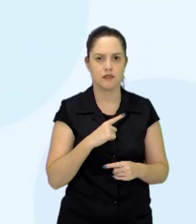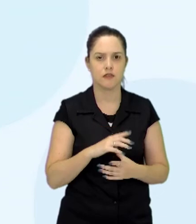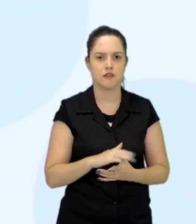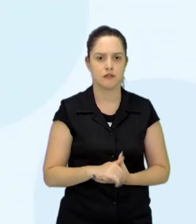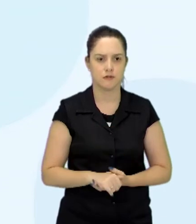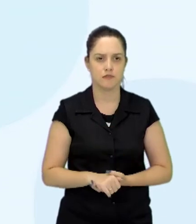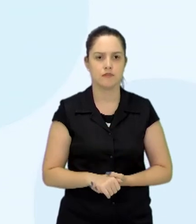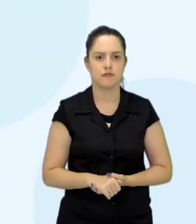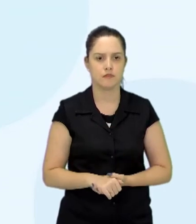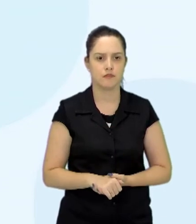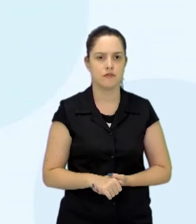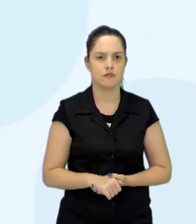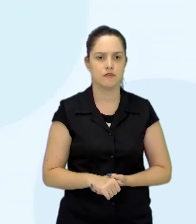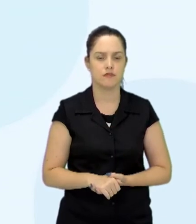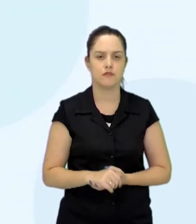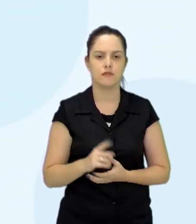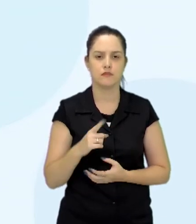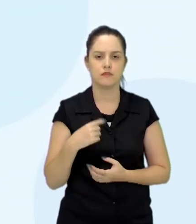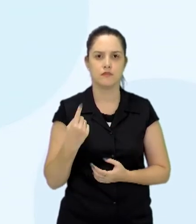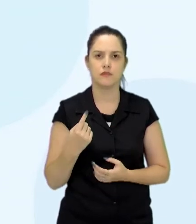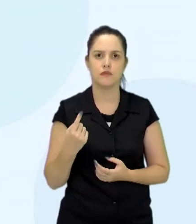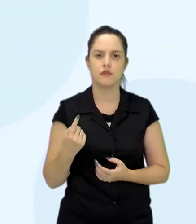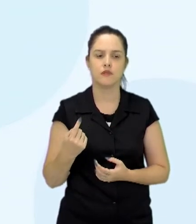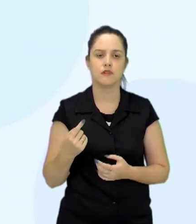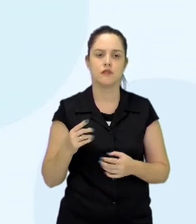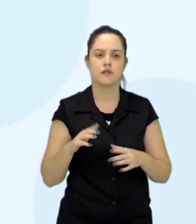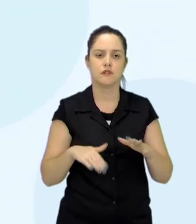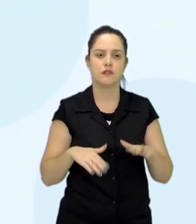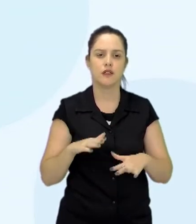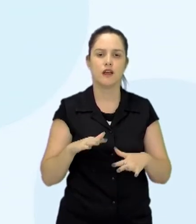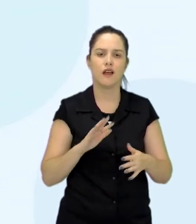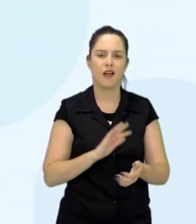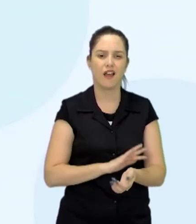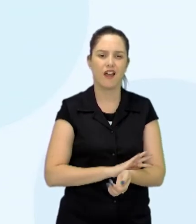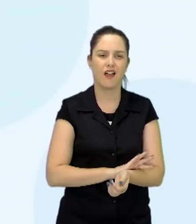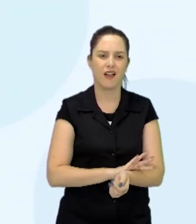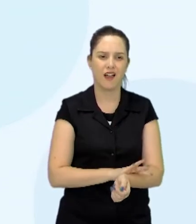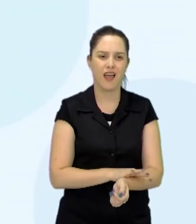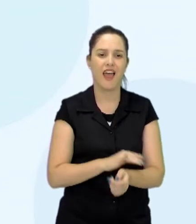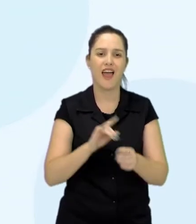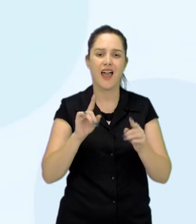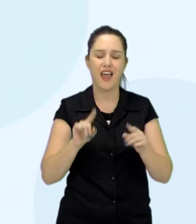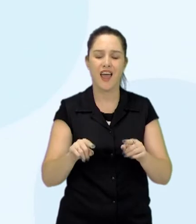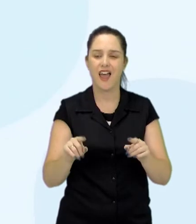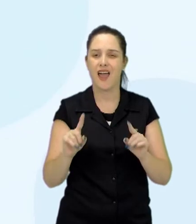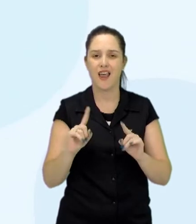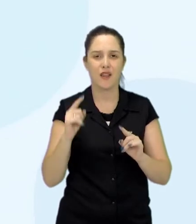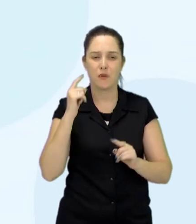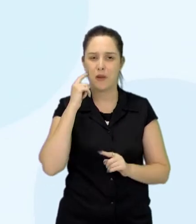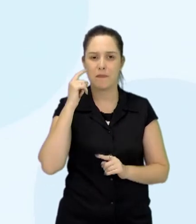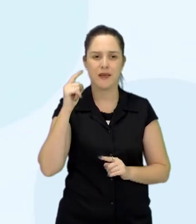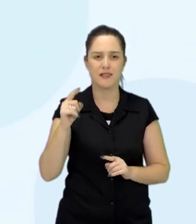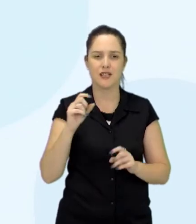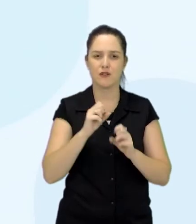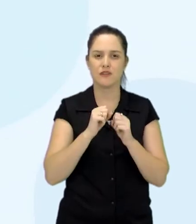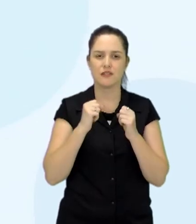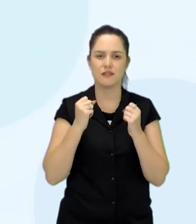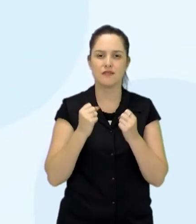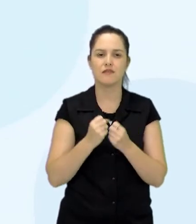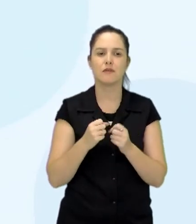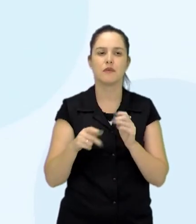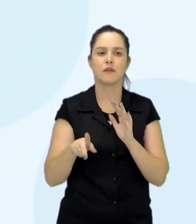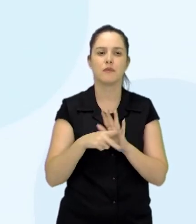das máquinas, né? Não é que os algoritmos sejam racistas, a questão não é pensar em um sistema que tem sua